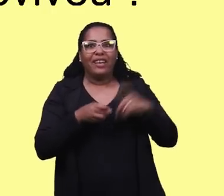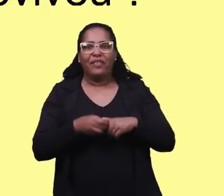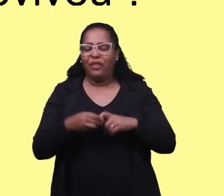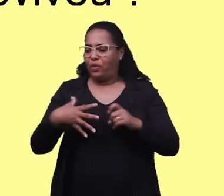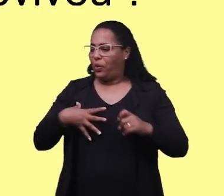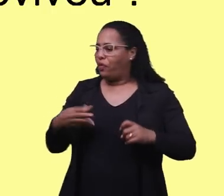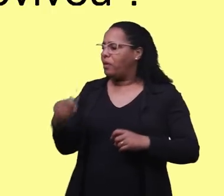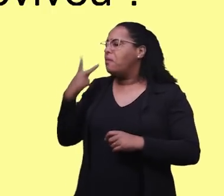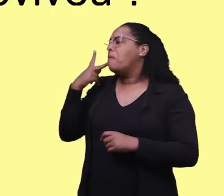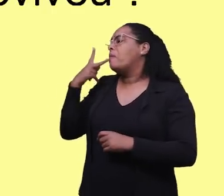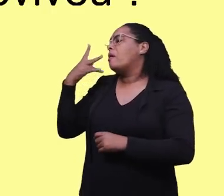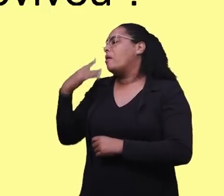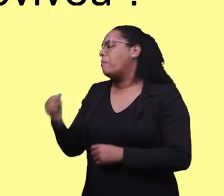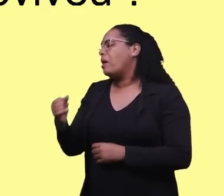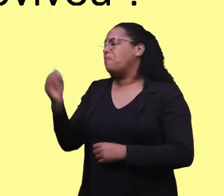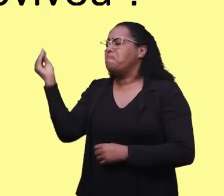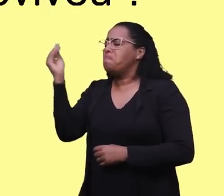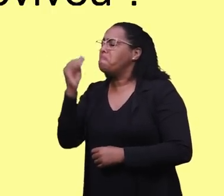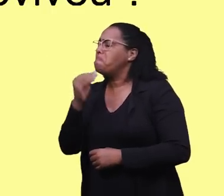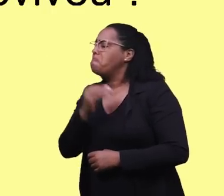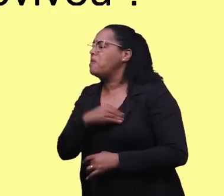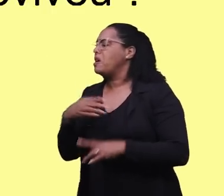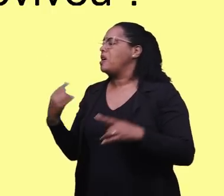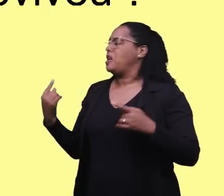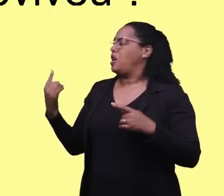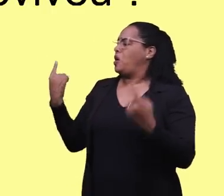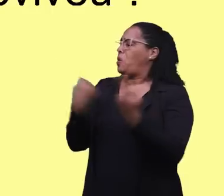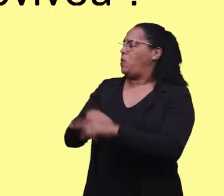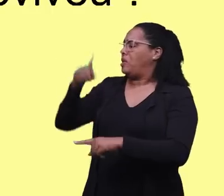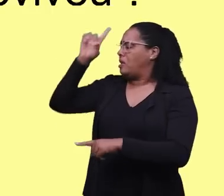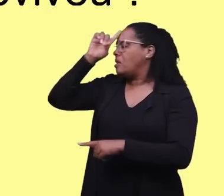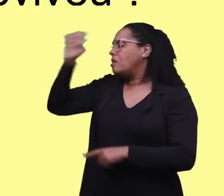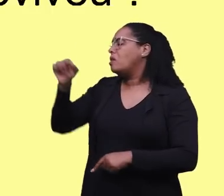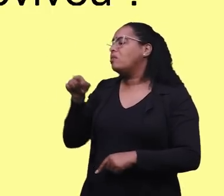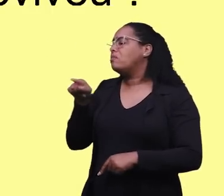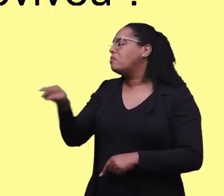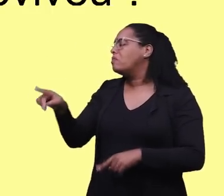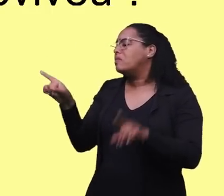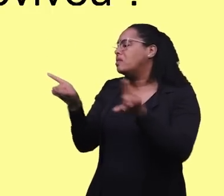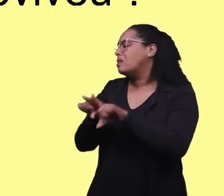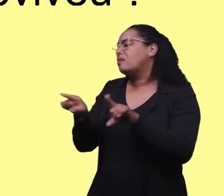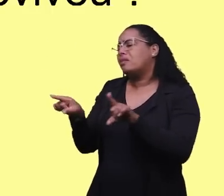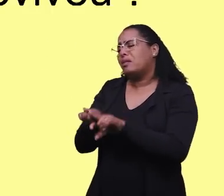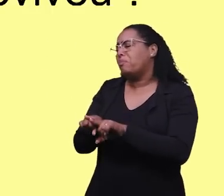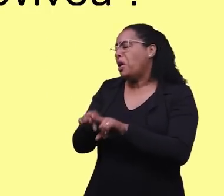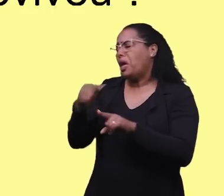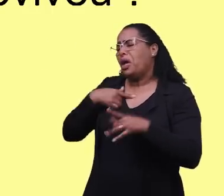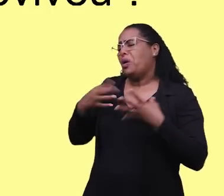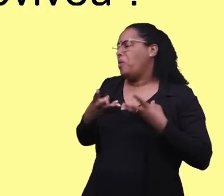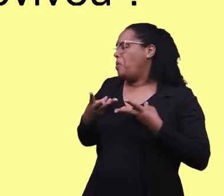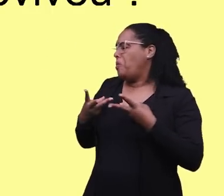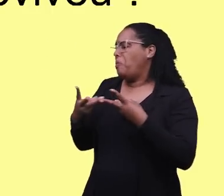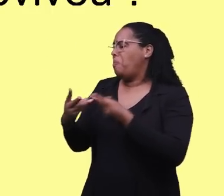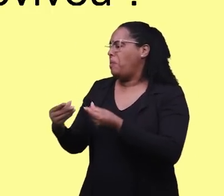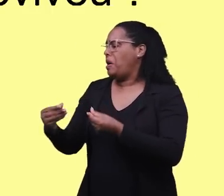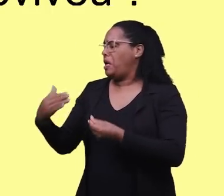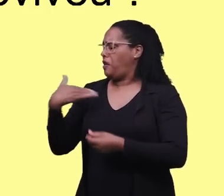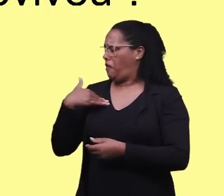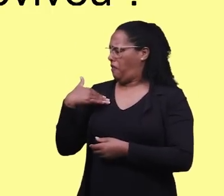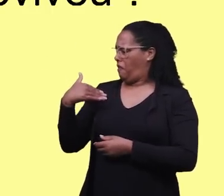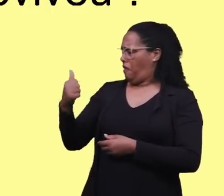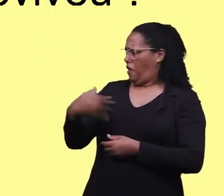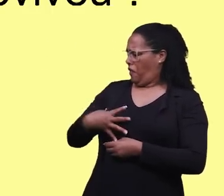filho disse: Pai, pequei contra Deus e contra o Senhor. Não mereço ser chamado